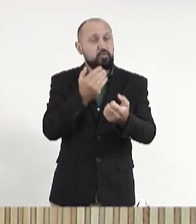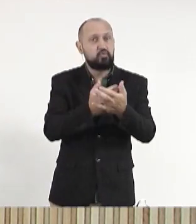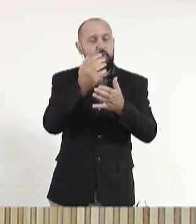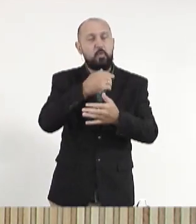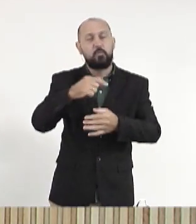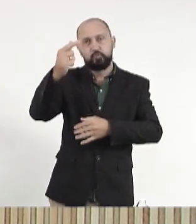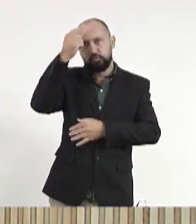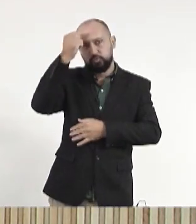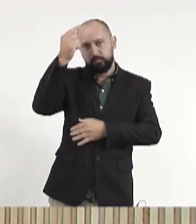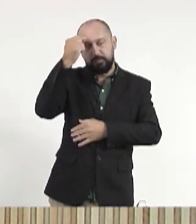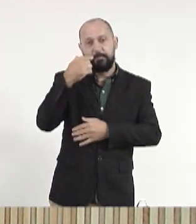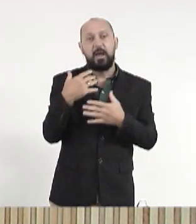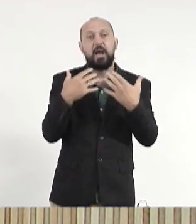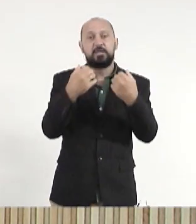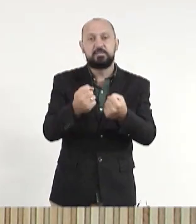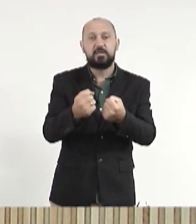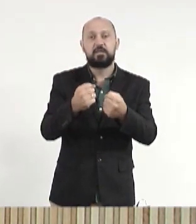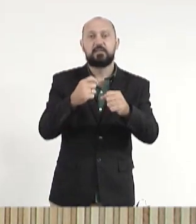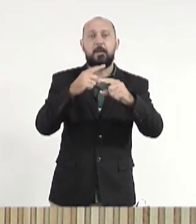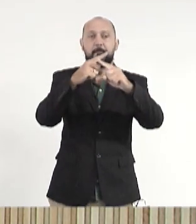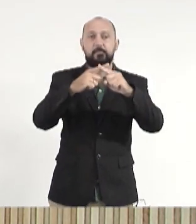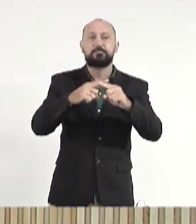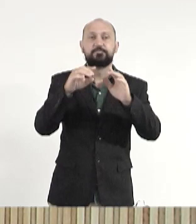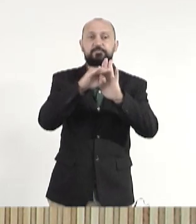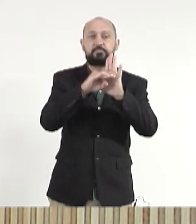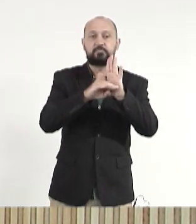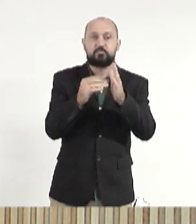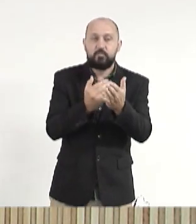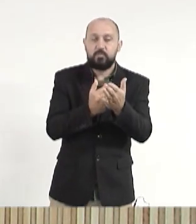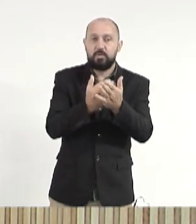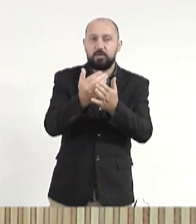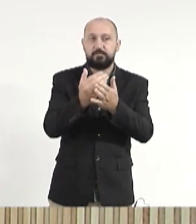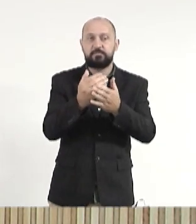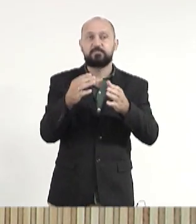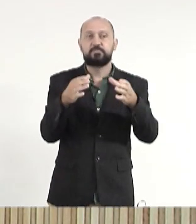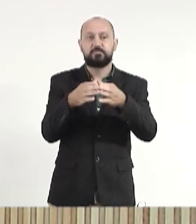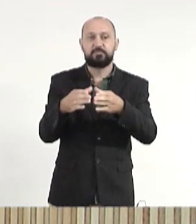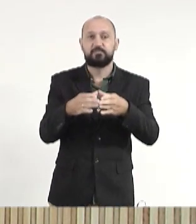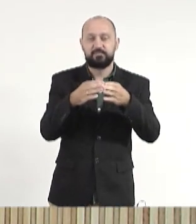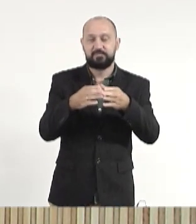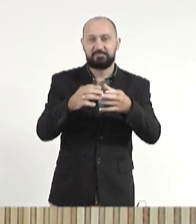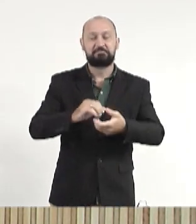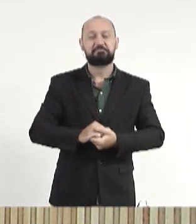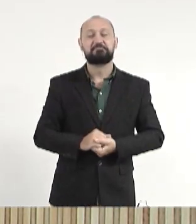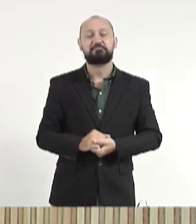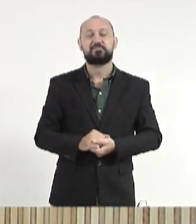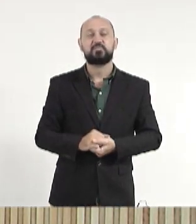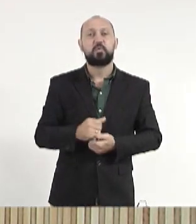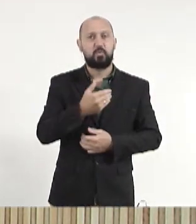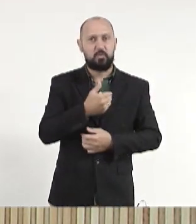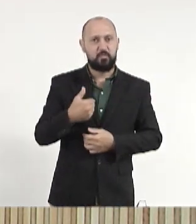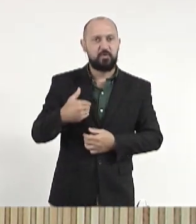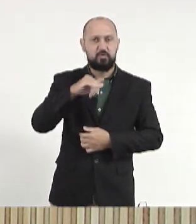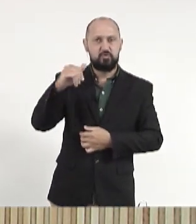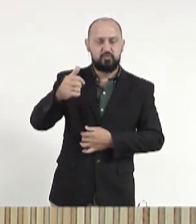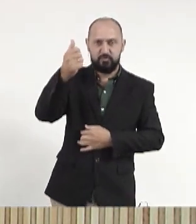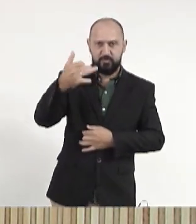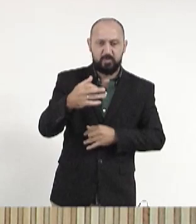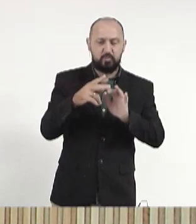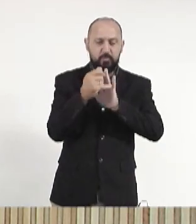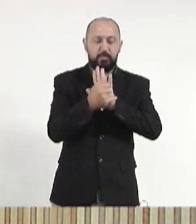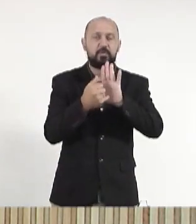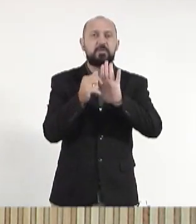nível superior para fins de cumprimento de requisitos no ingresso nessas duas categorias que eu mencionei. O governo do estado justifica, inclusive,